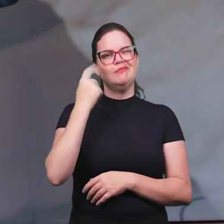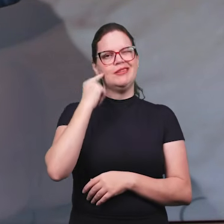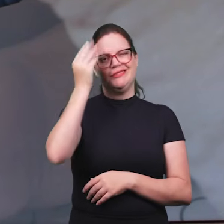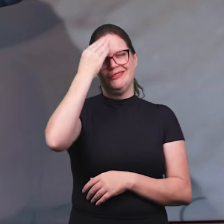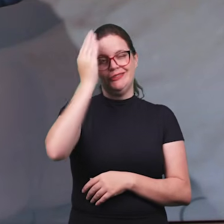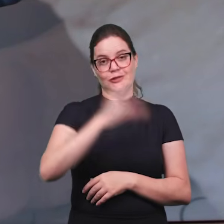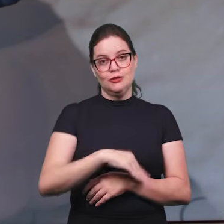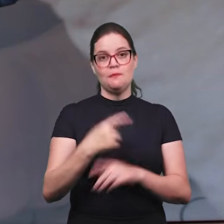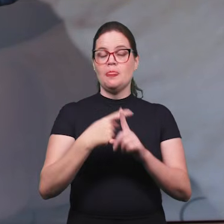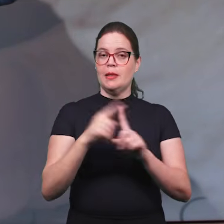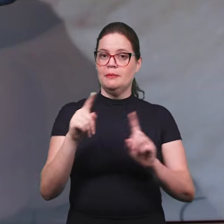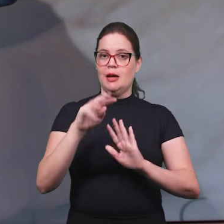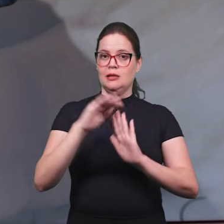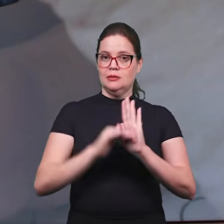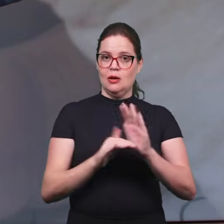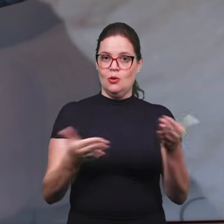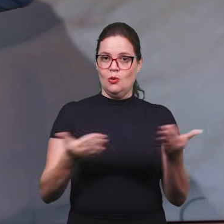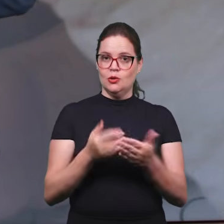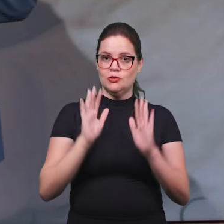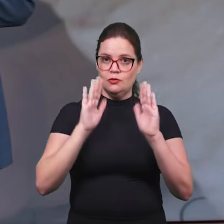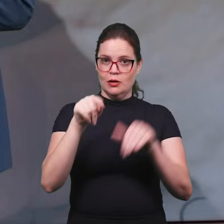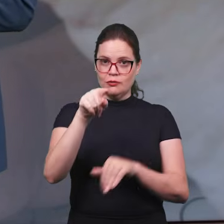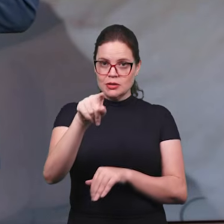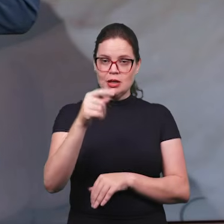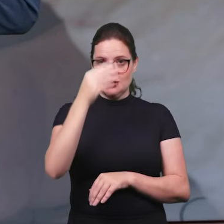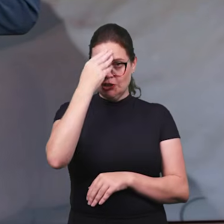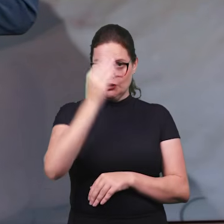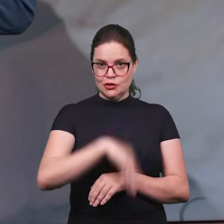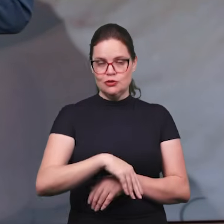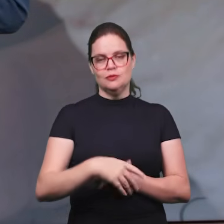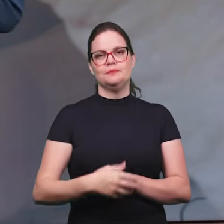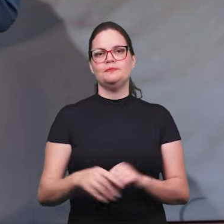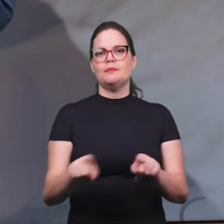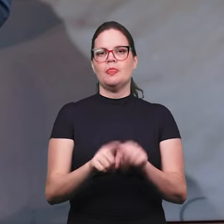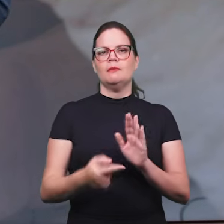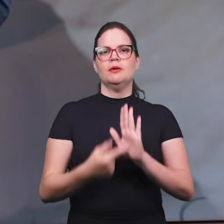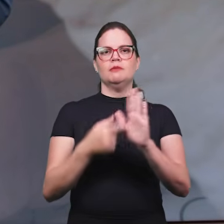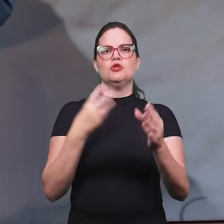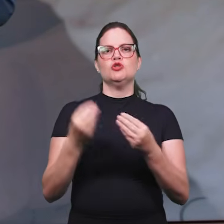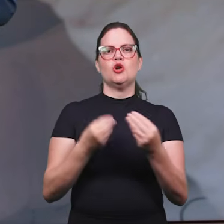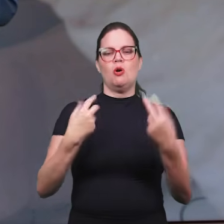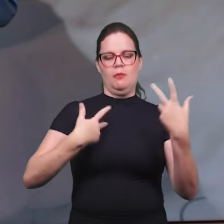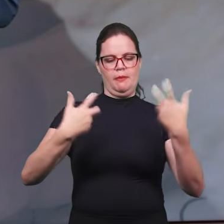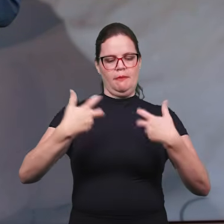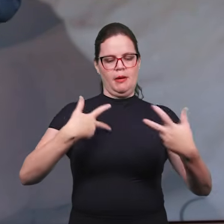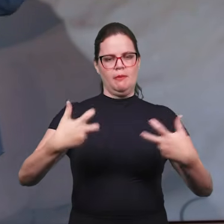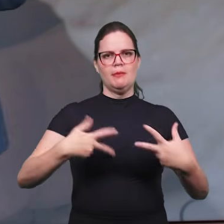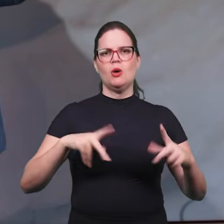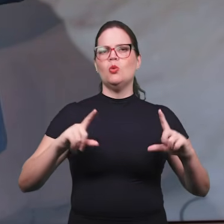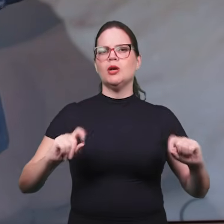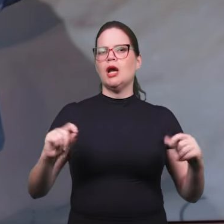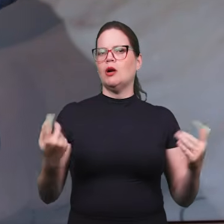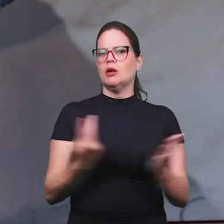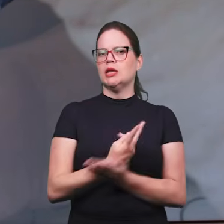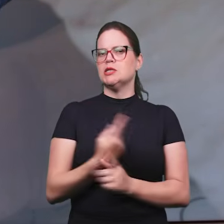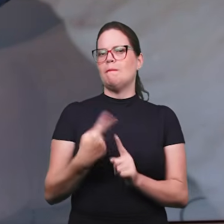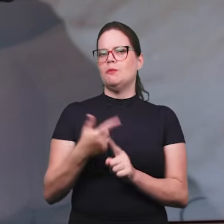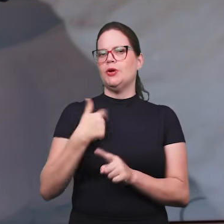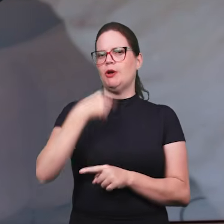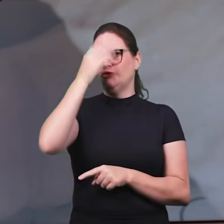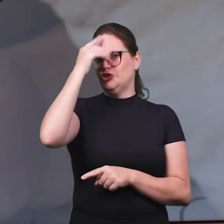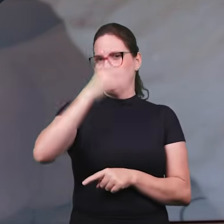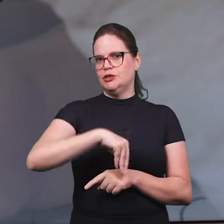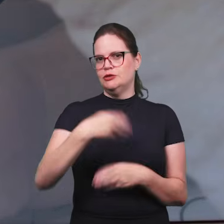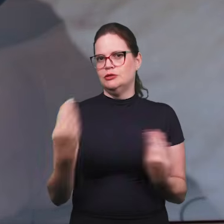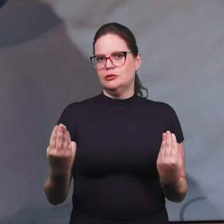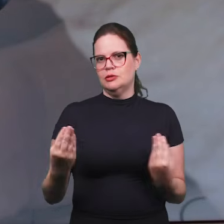o programa foi destinado para essas pessoas. Nós falamos da importância de ter um diagnóstico. O que te levou a desistir?